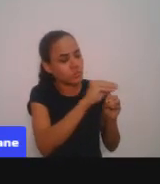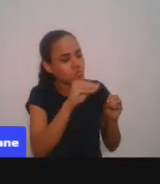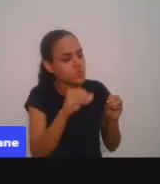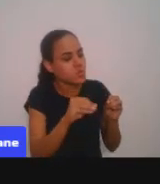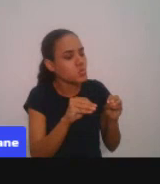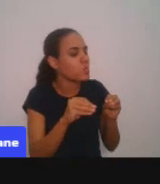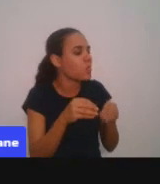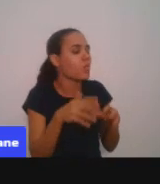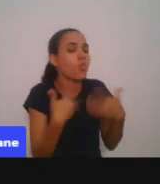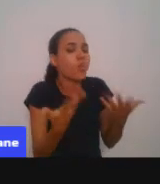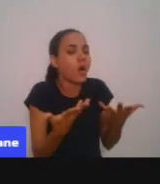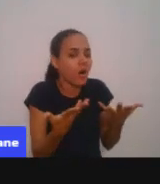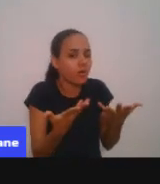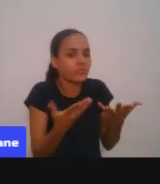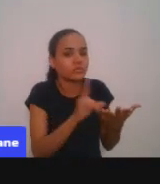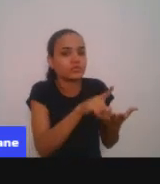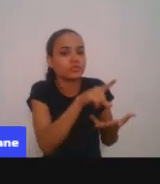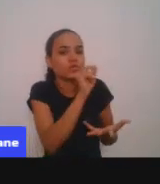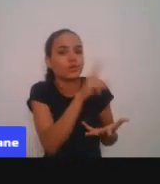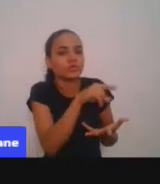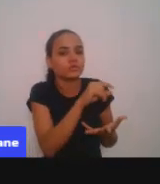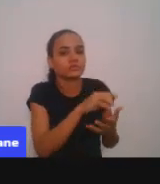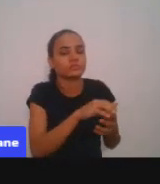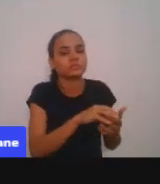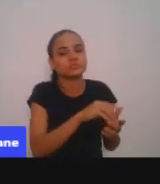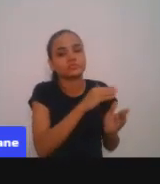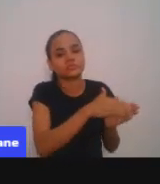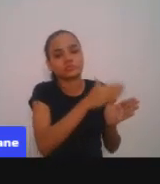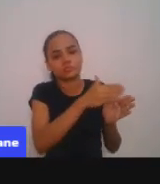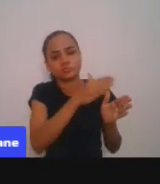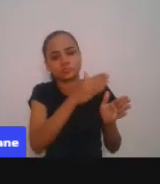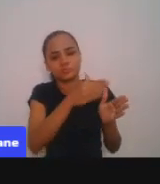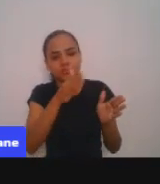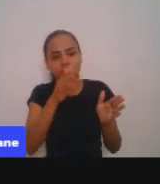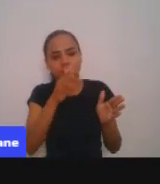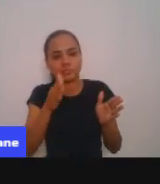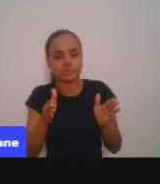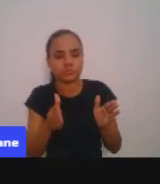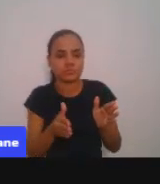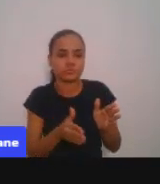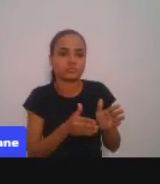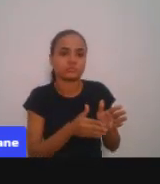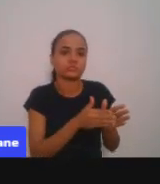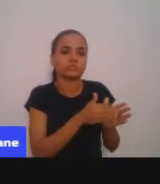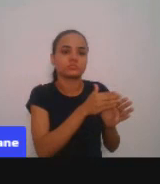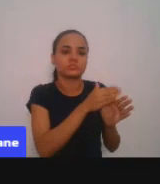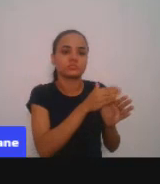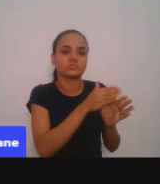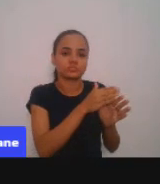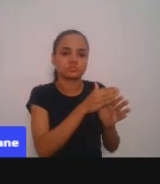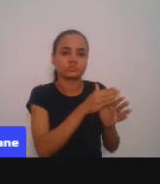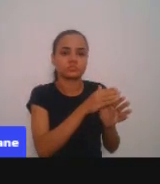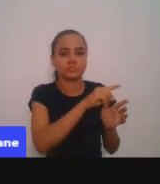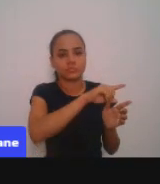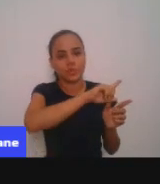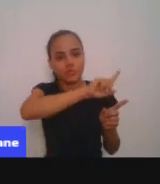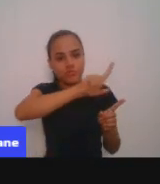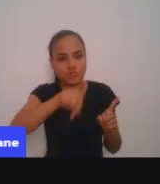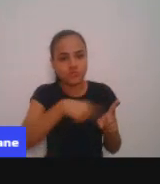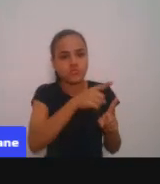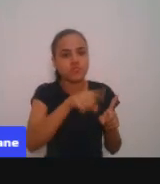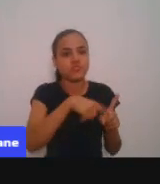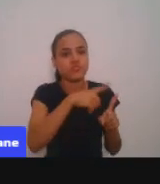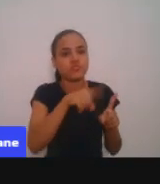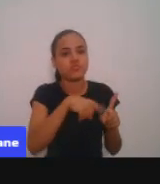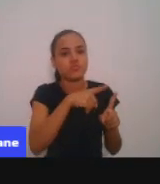Durante essa coleta de informação, a gente vai seguindo. E uns a gente vai achando mais fáceis, outros mais difíceis. Então,